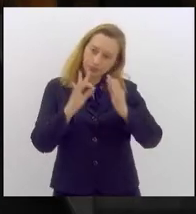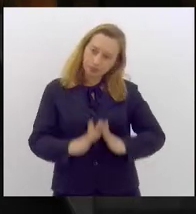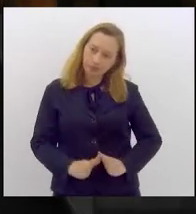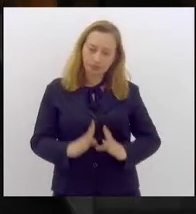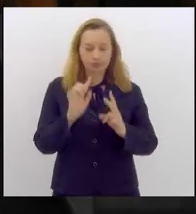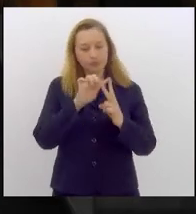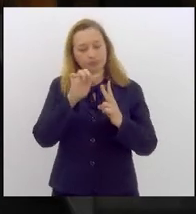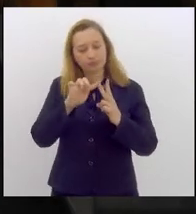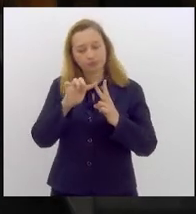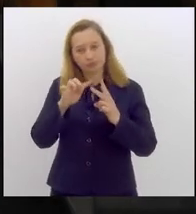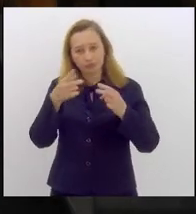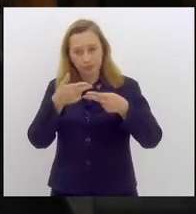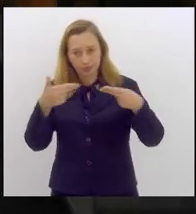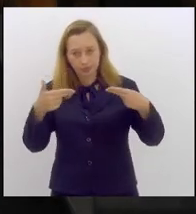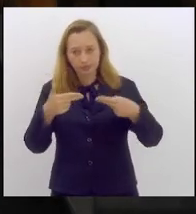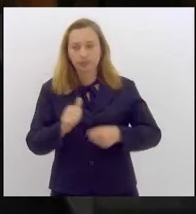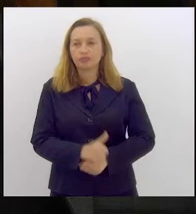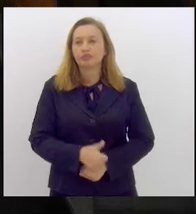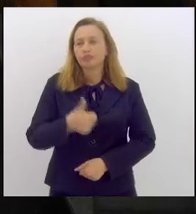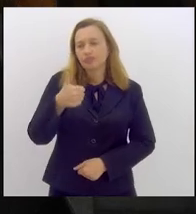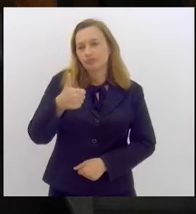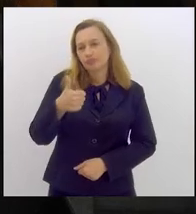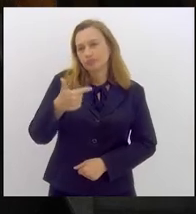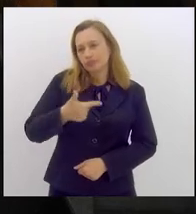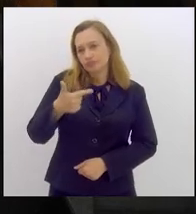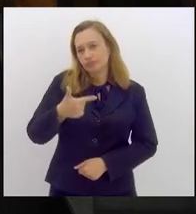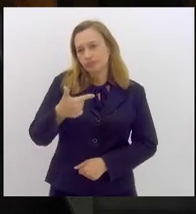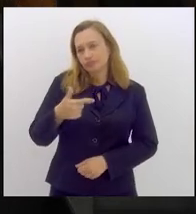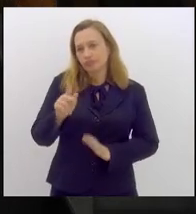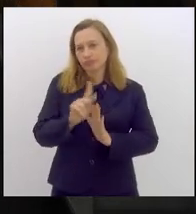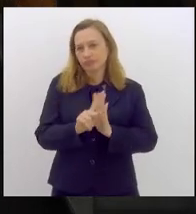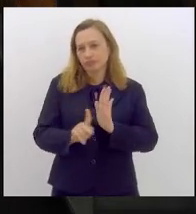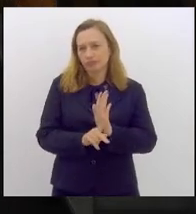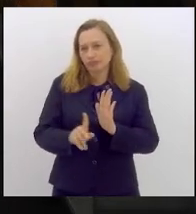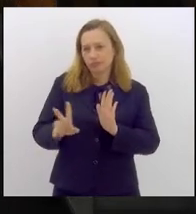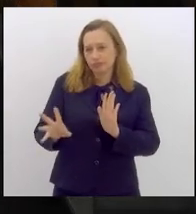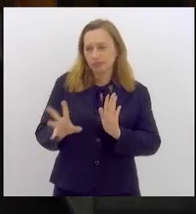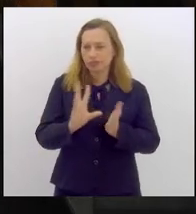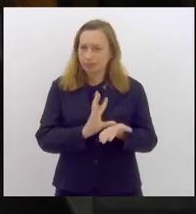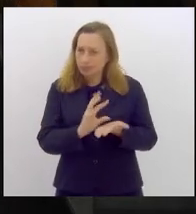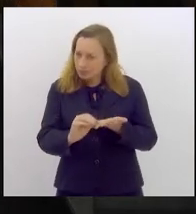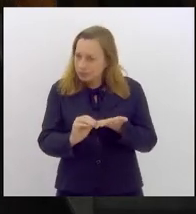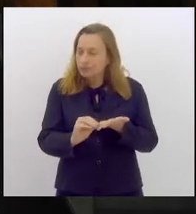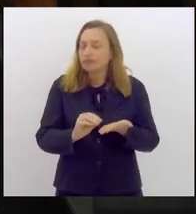duas questões. Primeiro, o segundo projeto de pauta